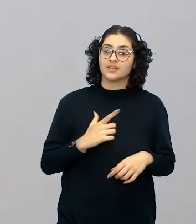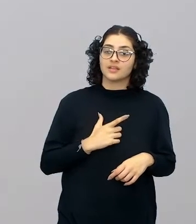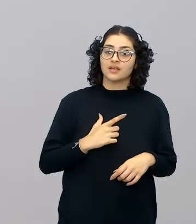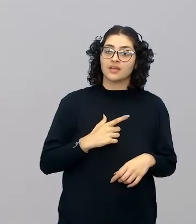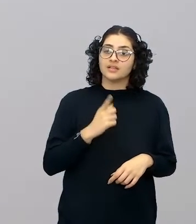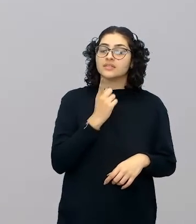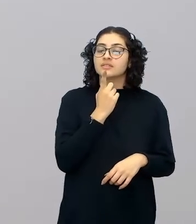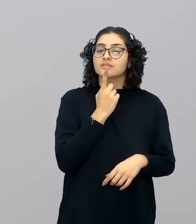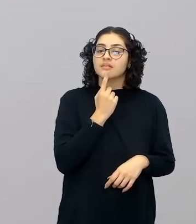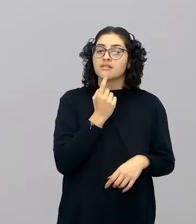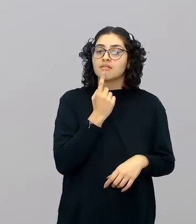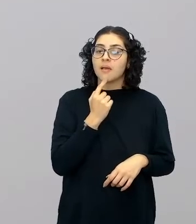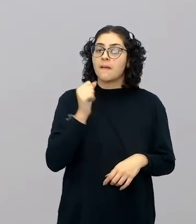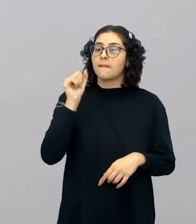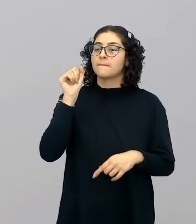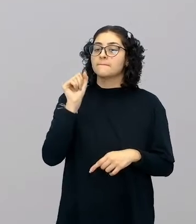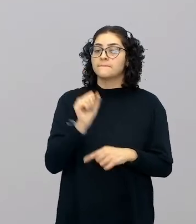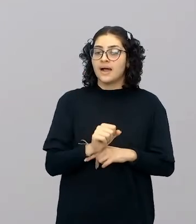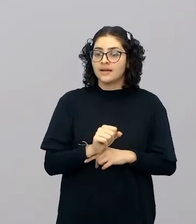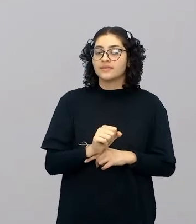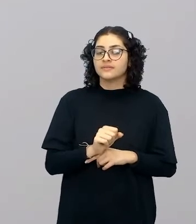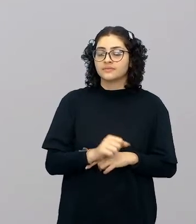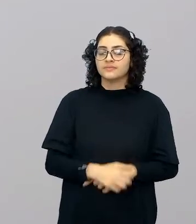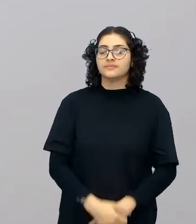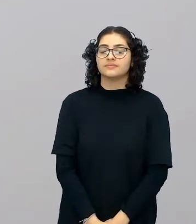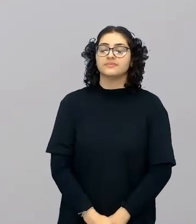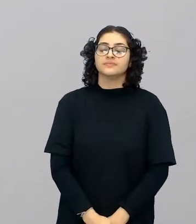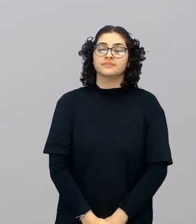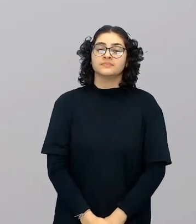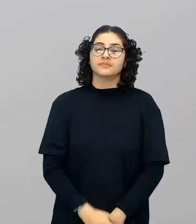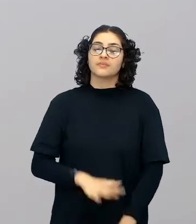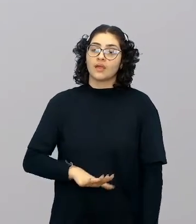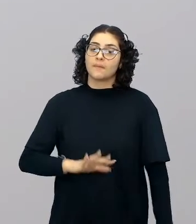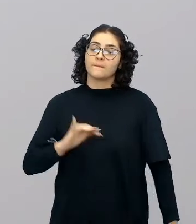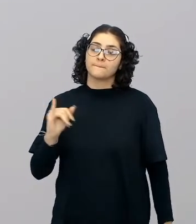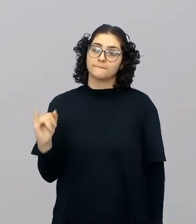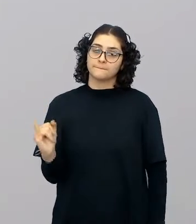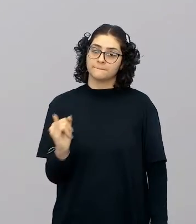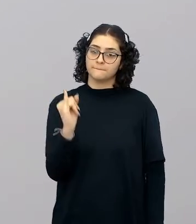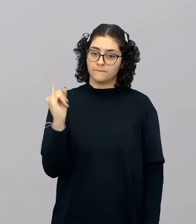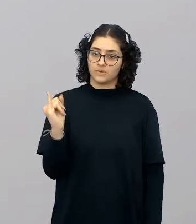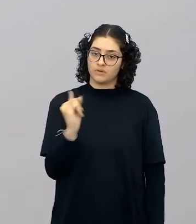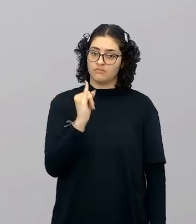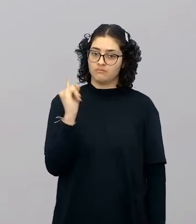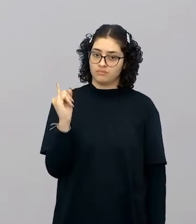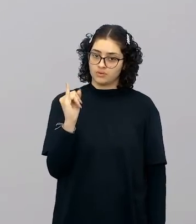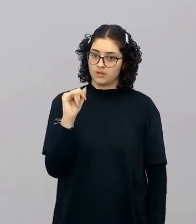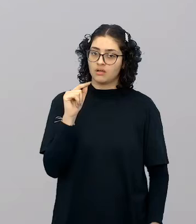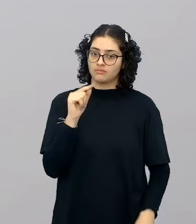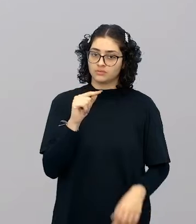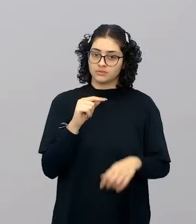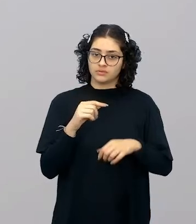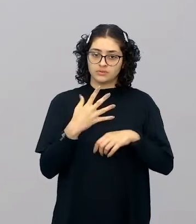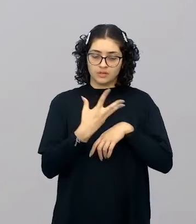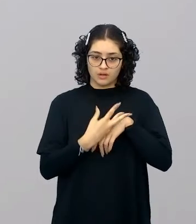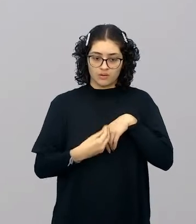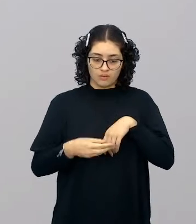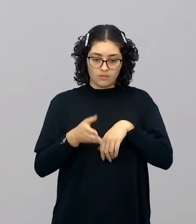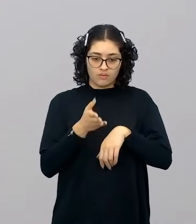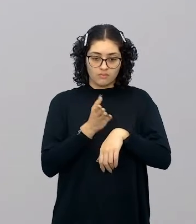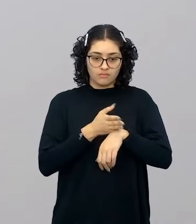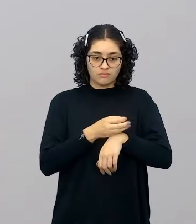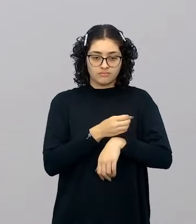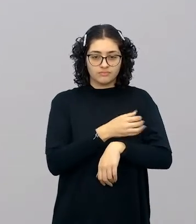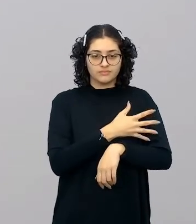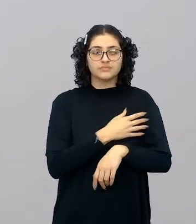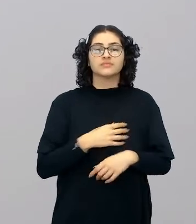estancamento do sangue, né? Então, para de sangrar. Então, é importante o fator de coagulação? Super importante, porque